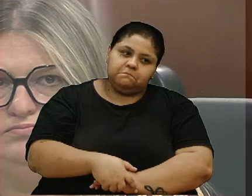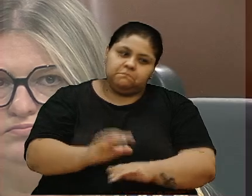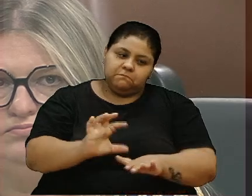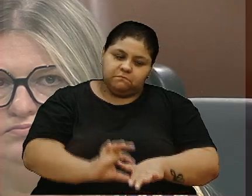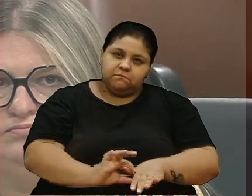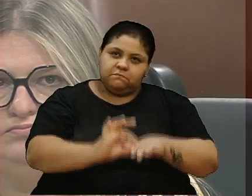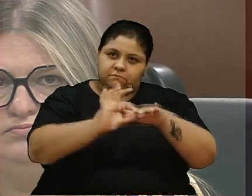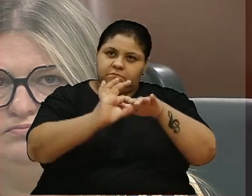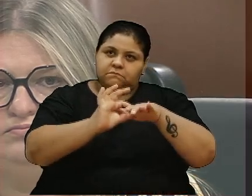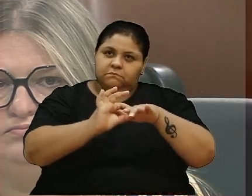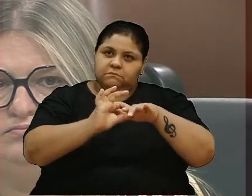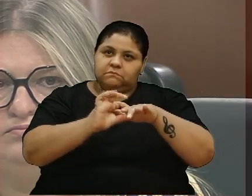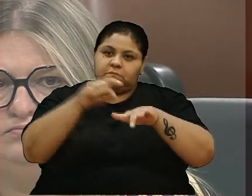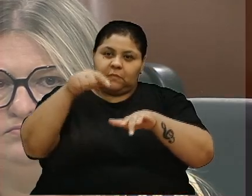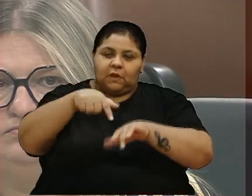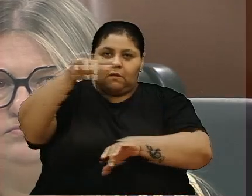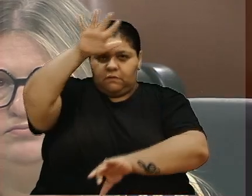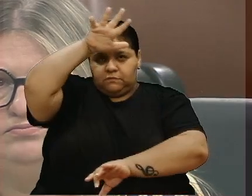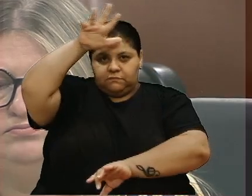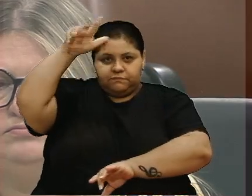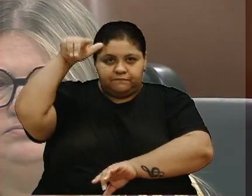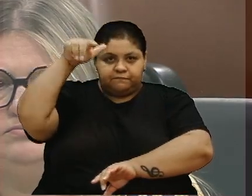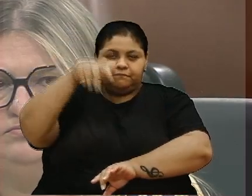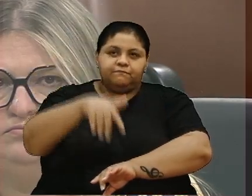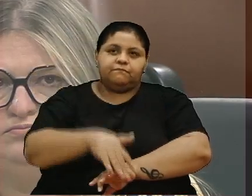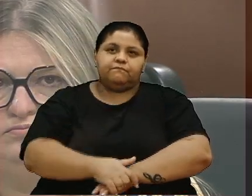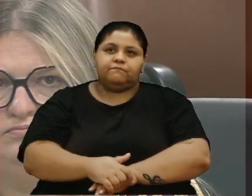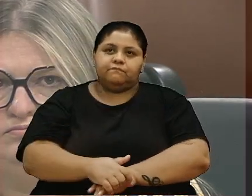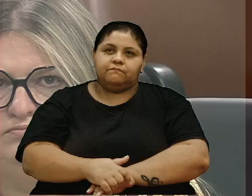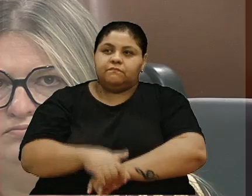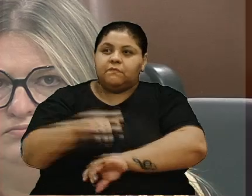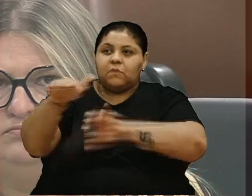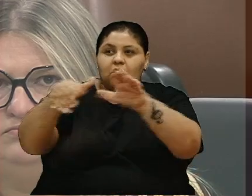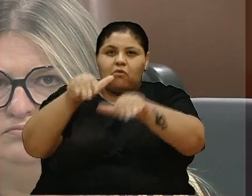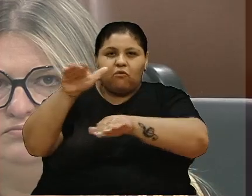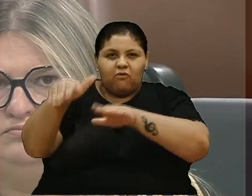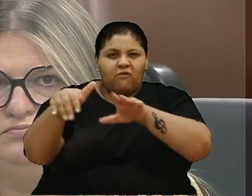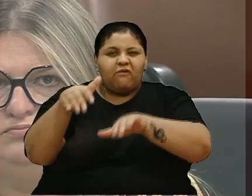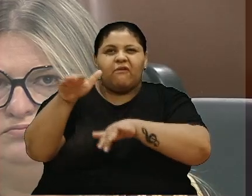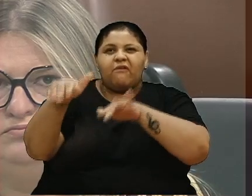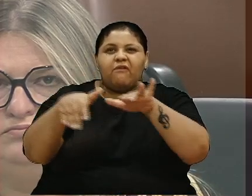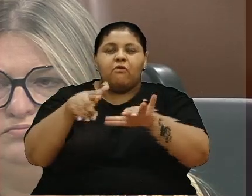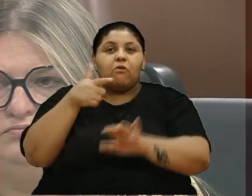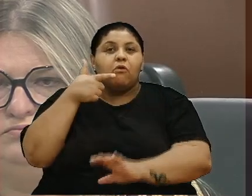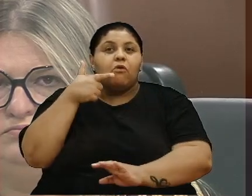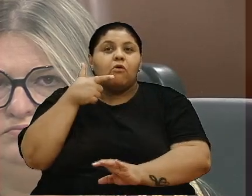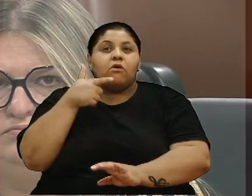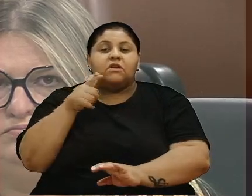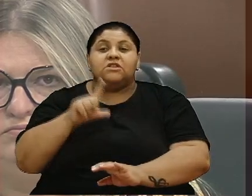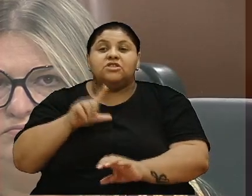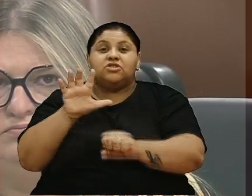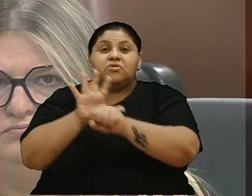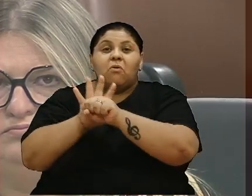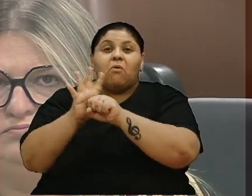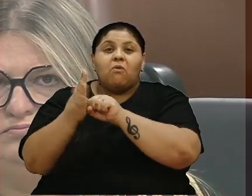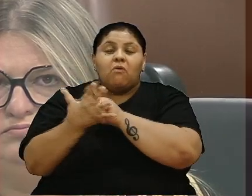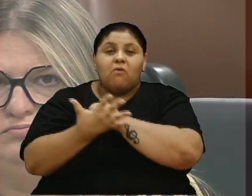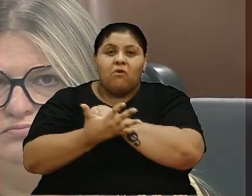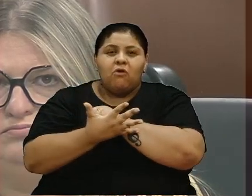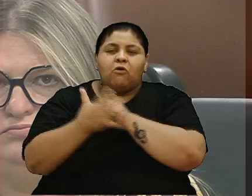lideranças maiores do nosso município, num Covid que a gente estava passando, vocês conseguiram fazer uma festa